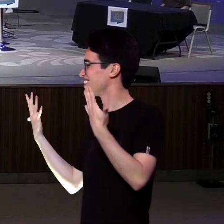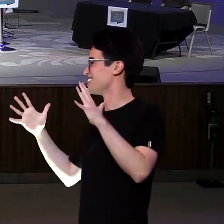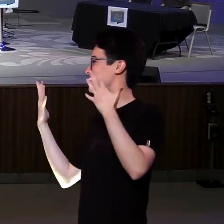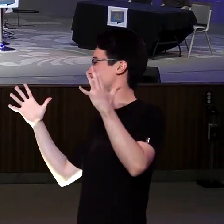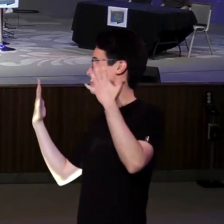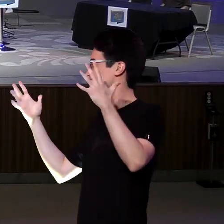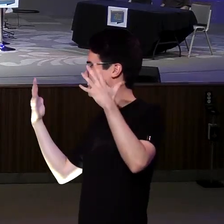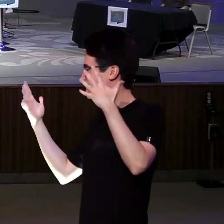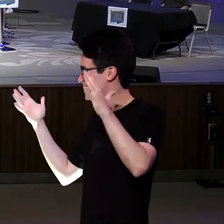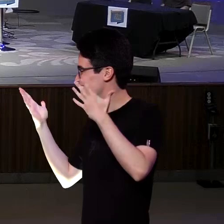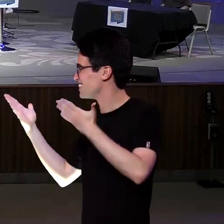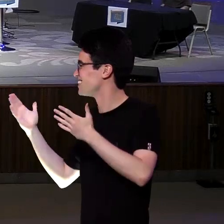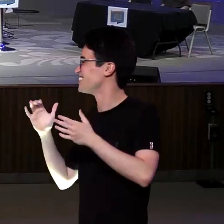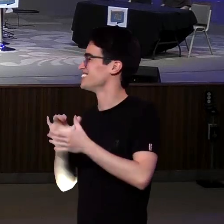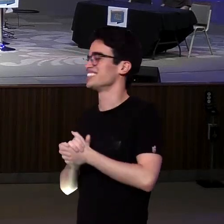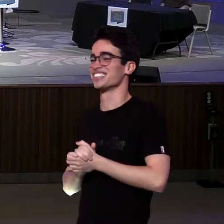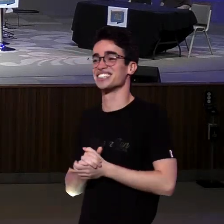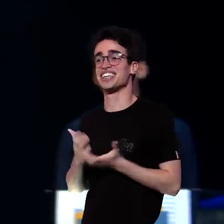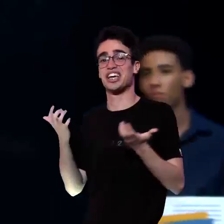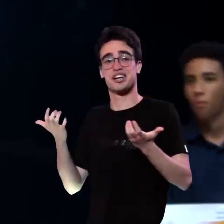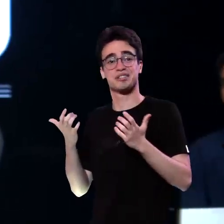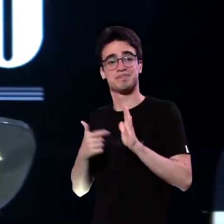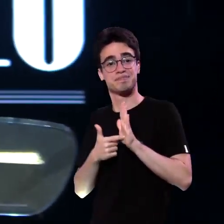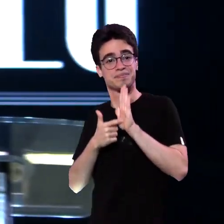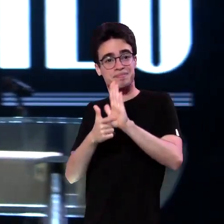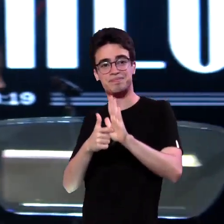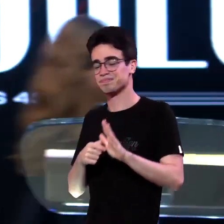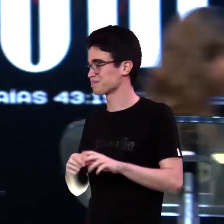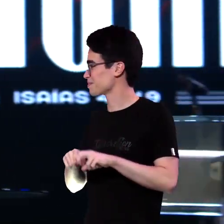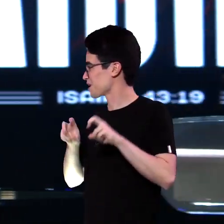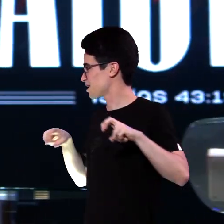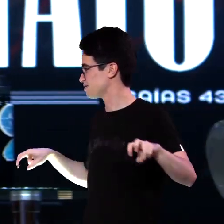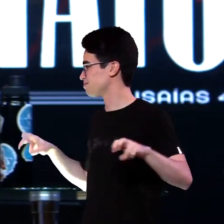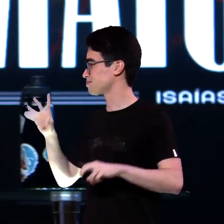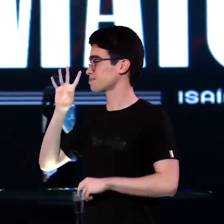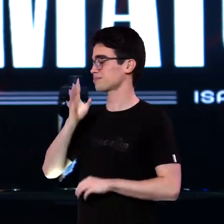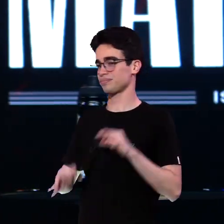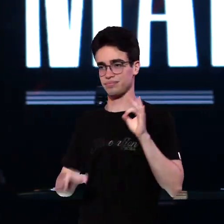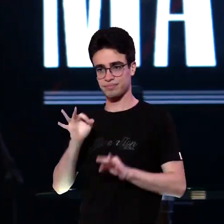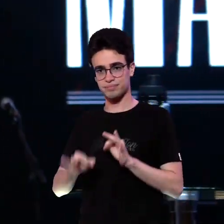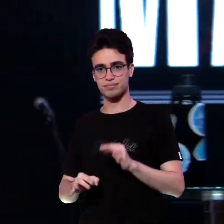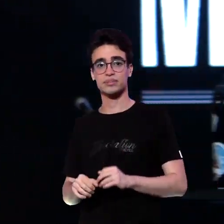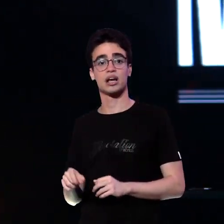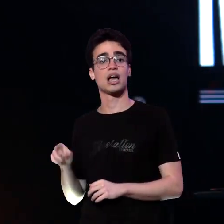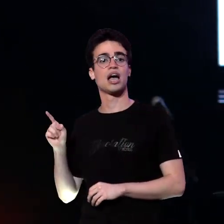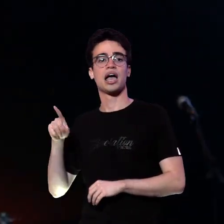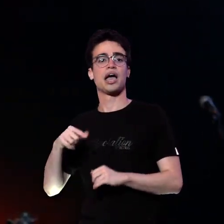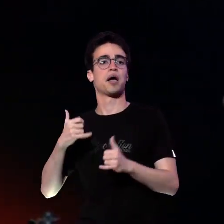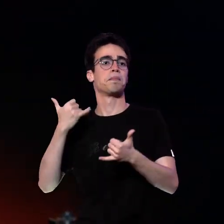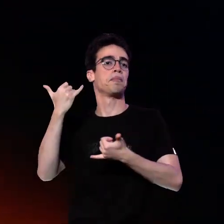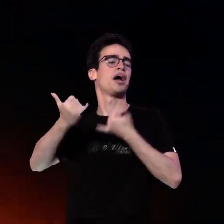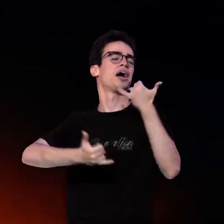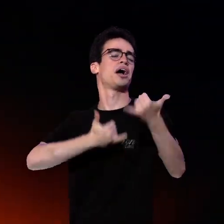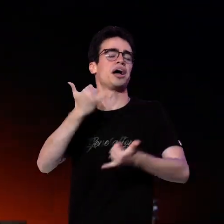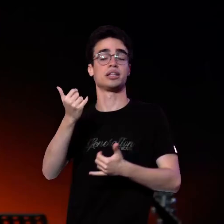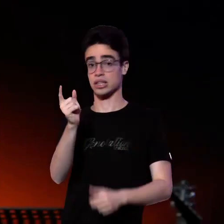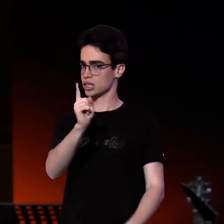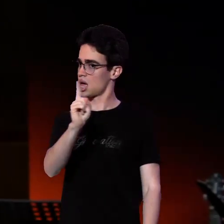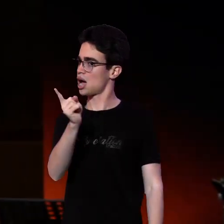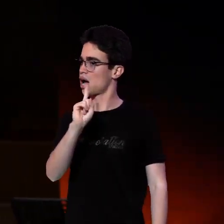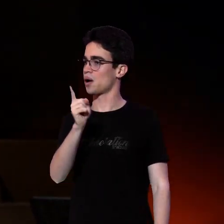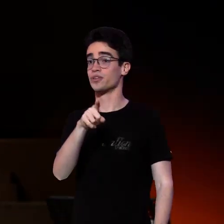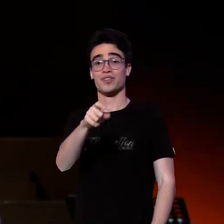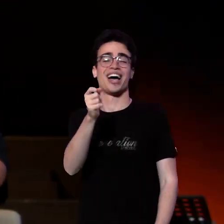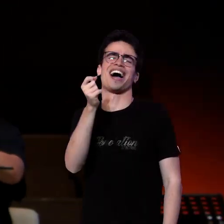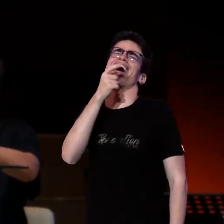vai lá. Eu vou apresentar para vocês o nosso tribunal. E lembrando que isso aqui não é para entretenimento, tá? Eu não estou fazendo isso para